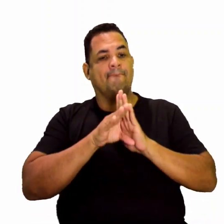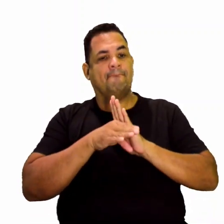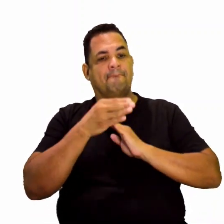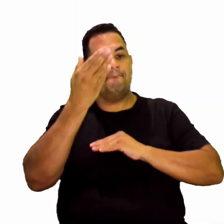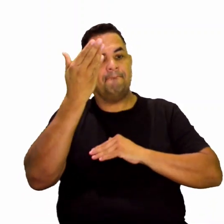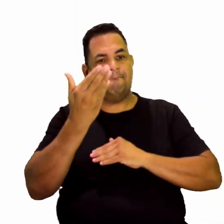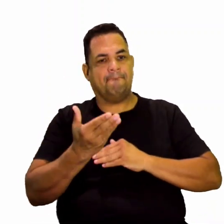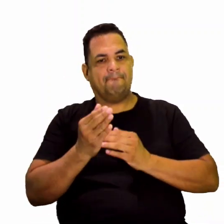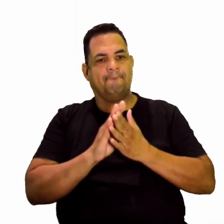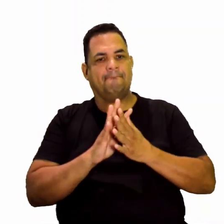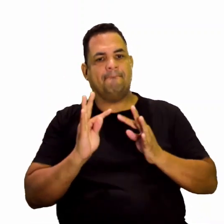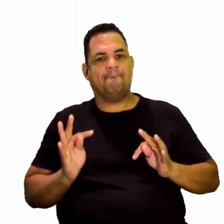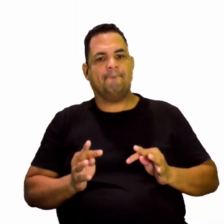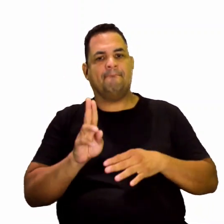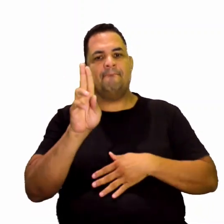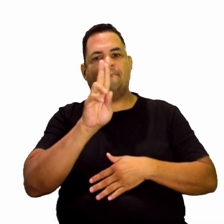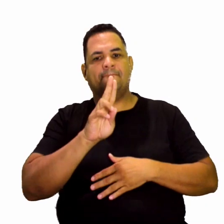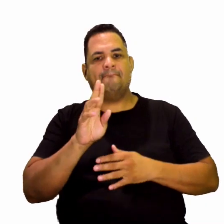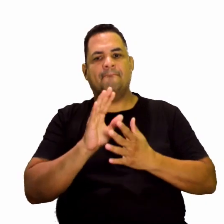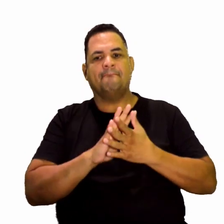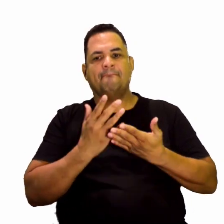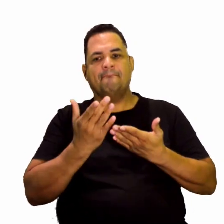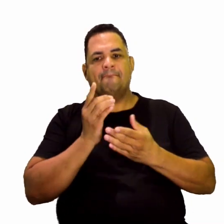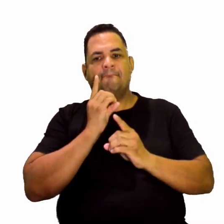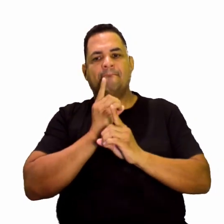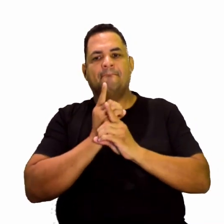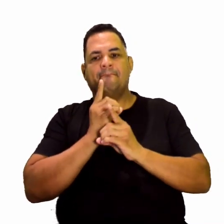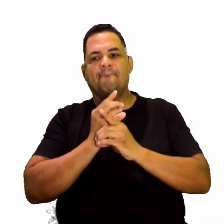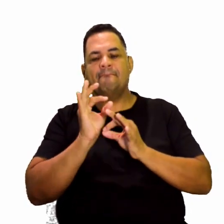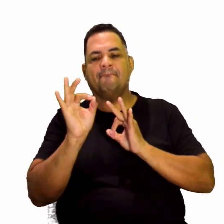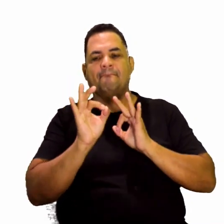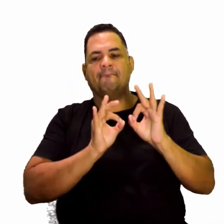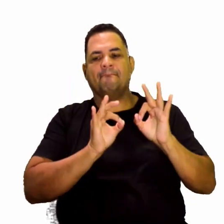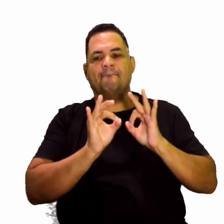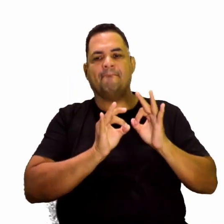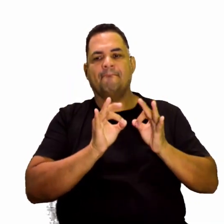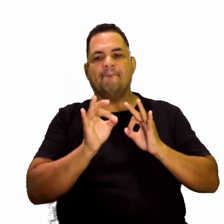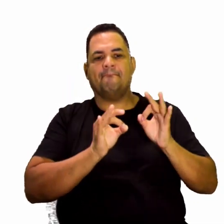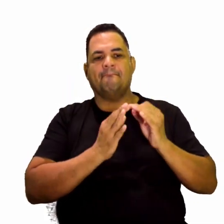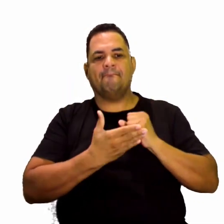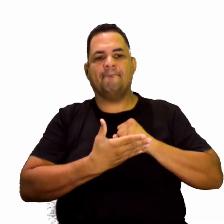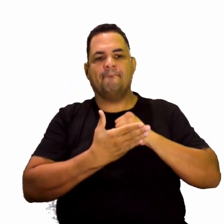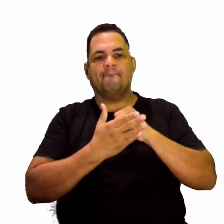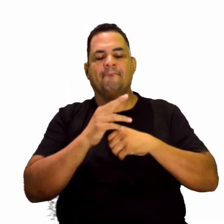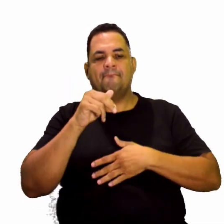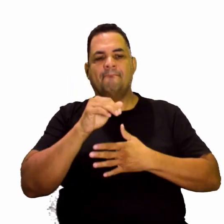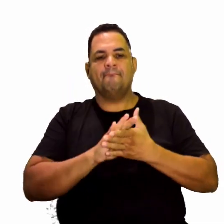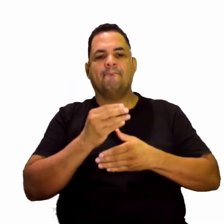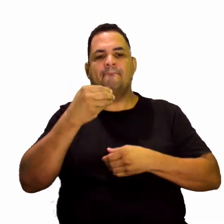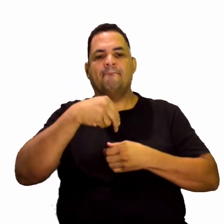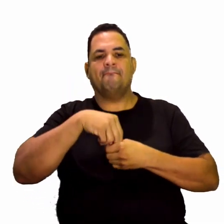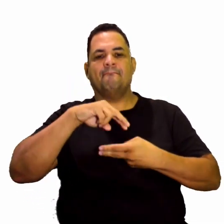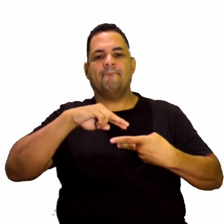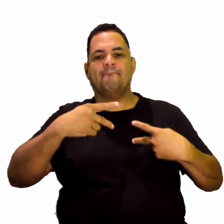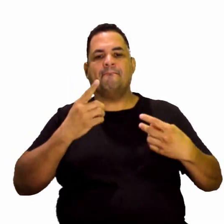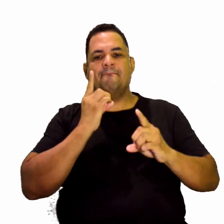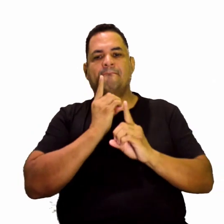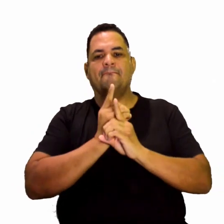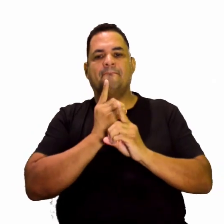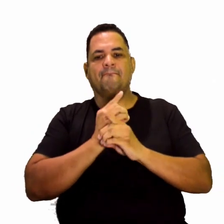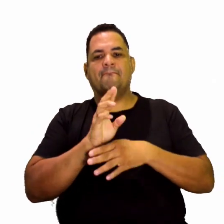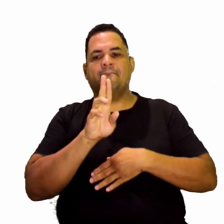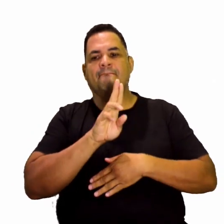conceitual, tá, pessoal? É a técnica utilizada para determinar em que ordem as bases contidas no DNA se